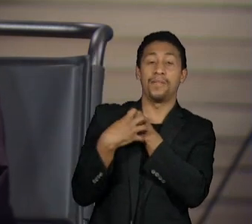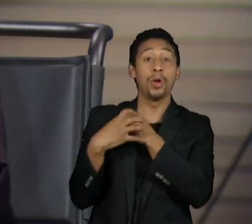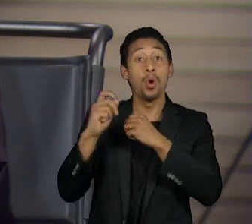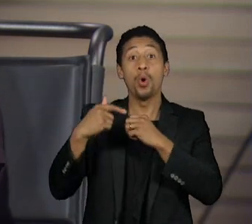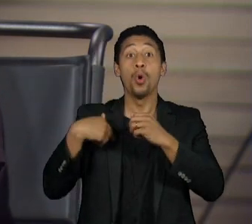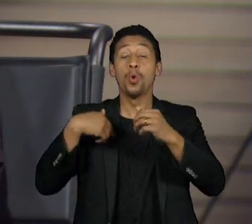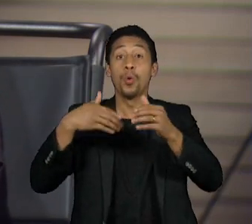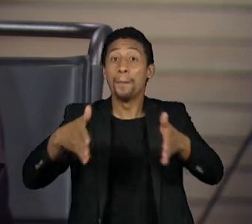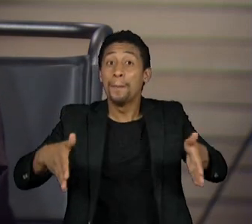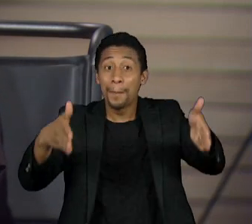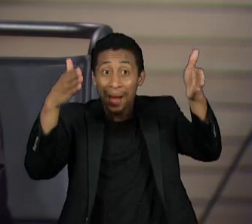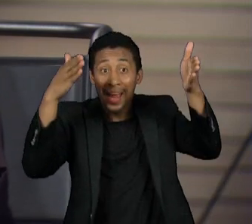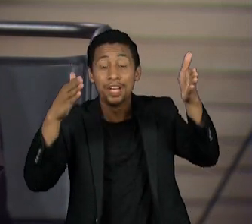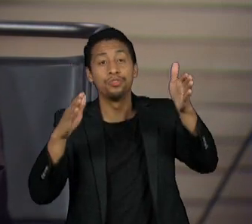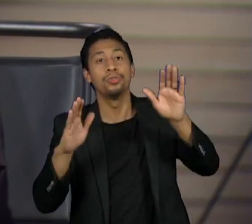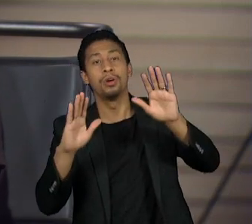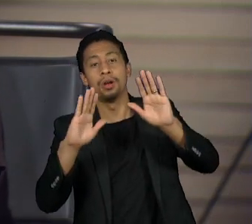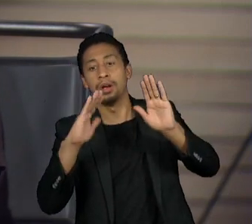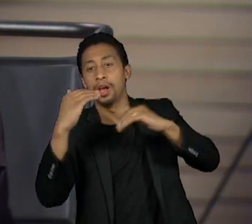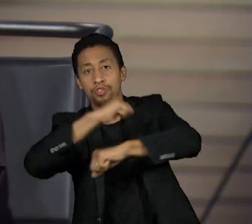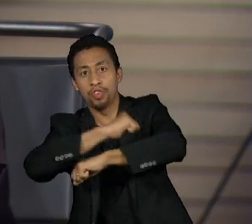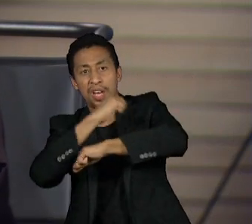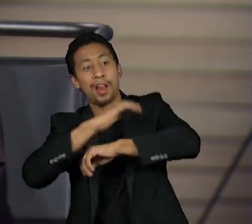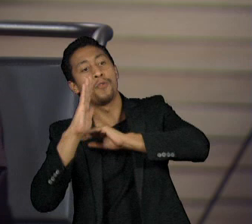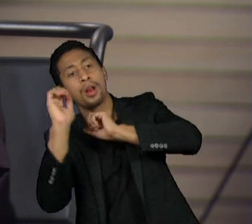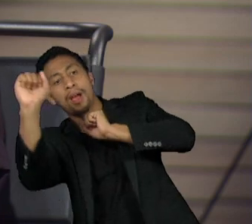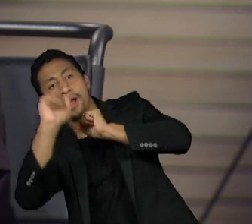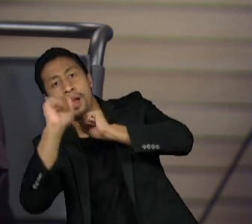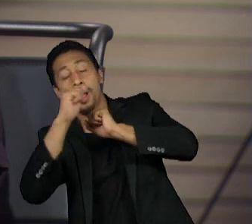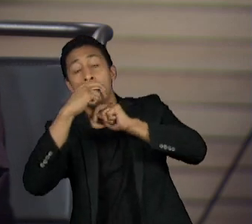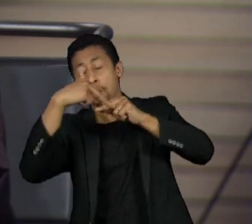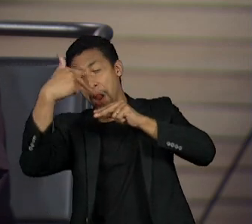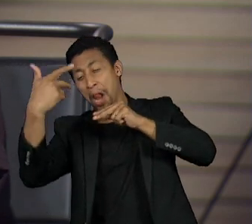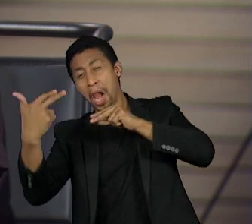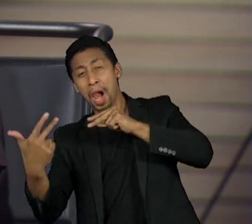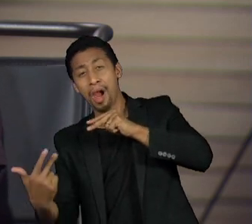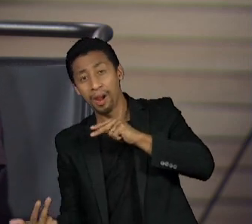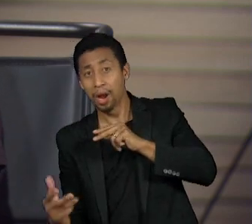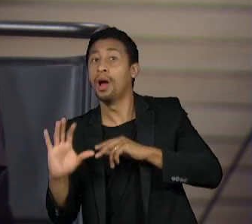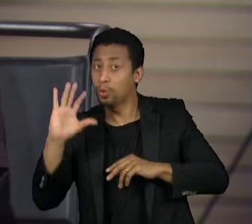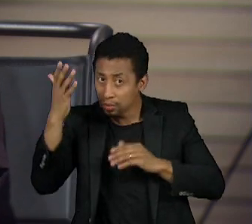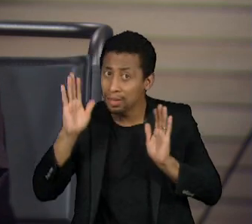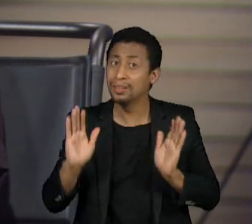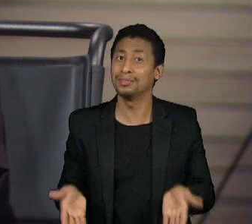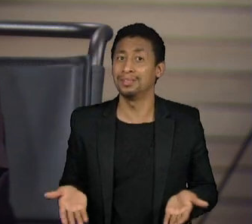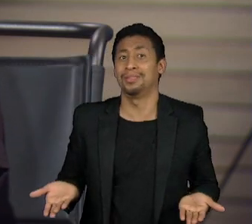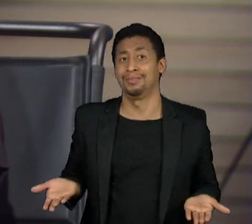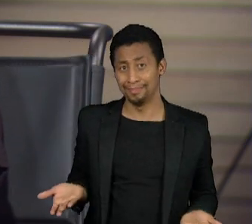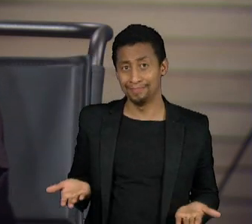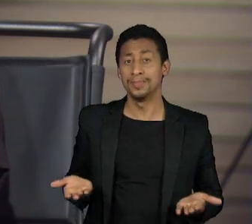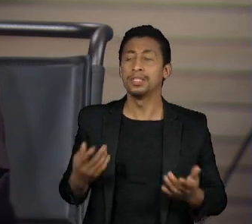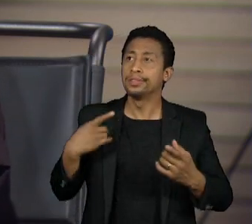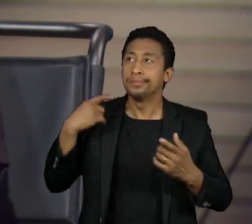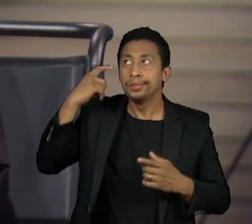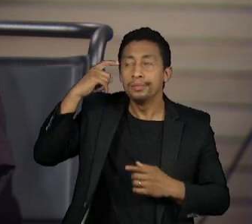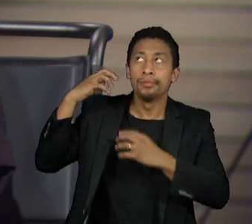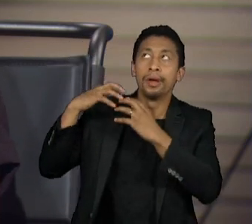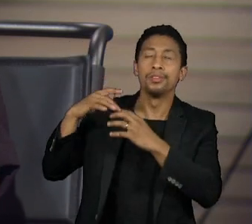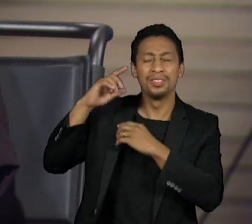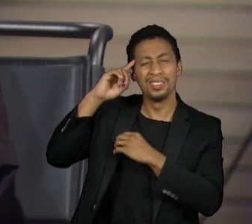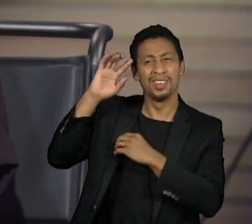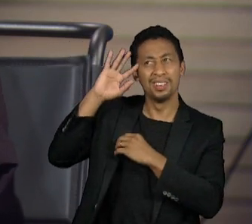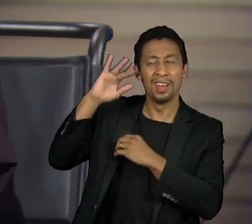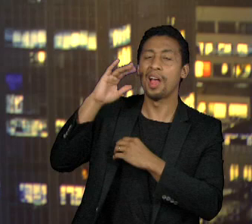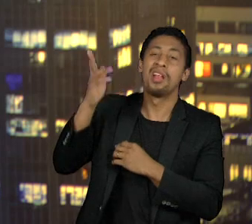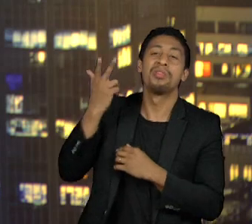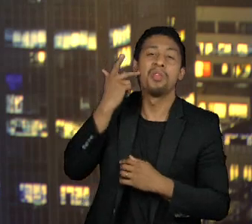meninas, inclusive, já morreram nessa situação, mas a gente não consegue, porque como a Gabi colocou, a gente fica nessa ideia de que é natural. E